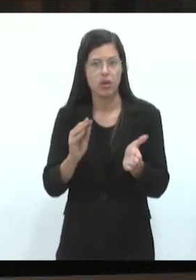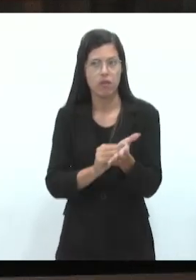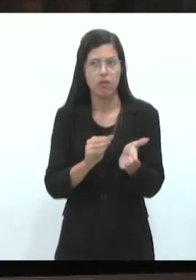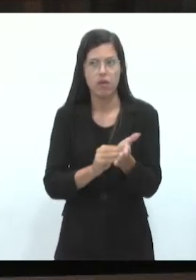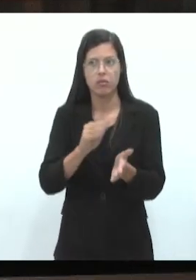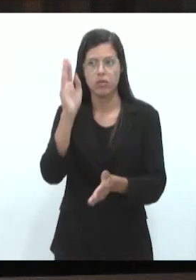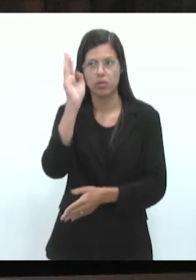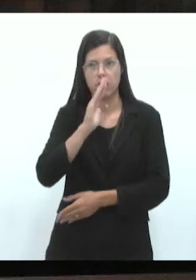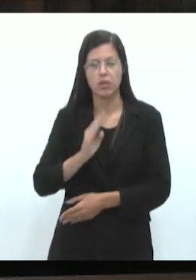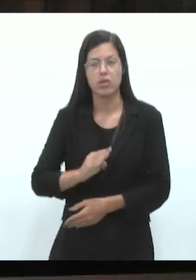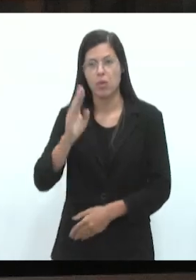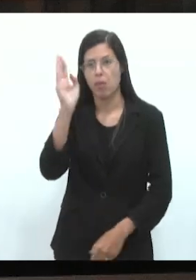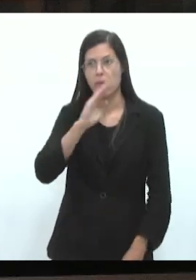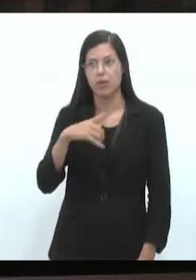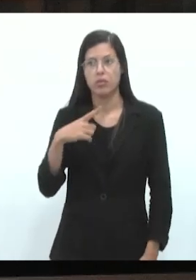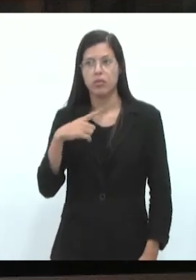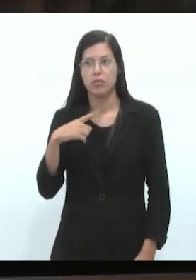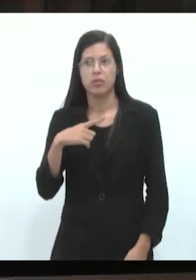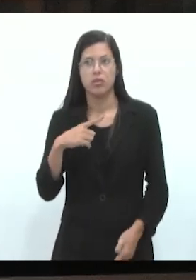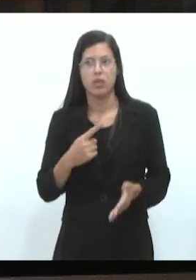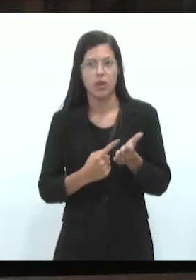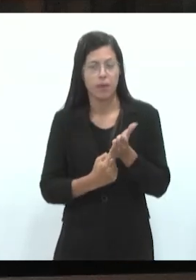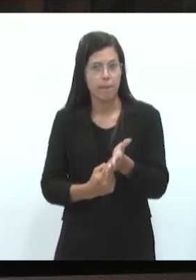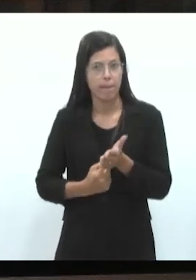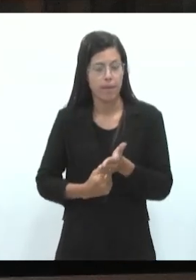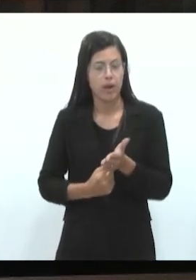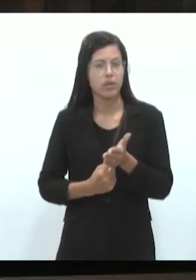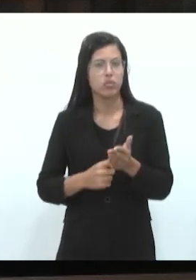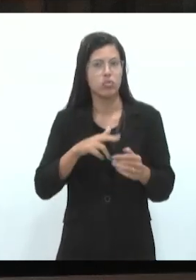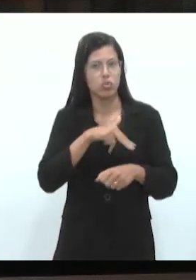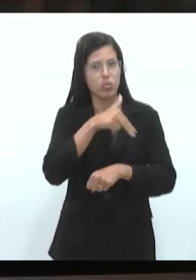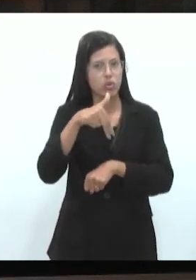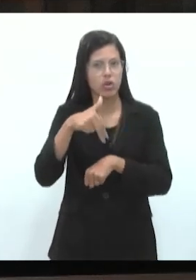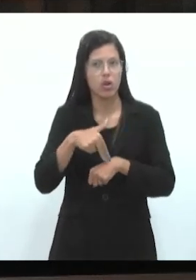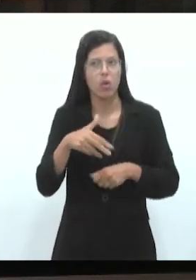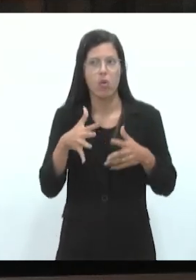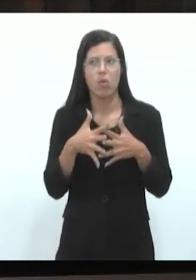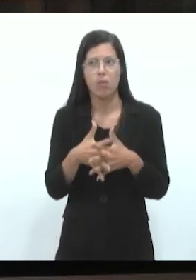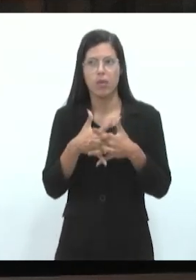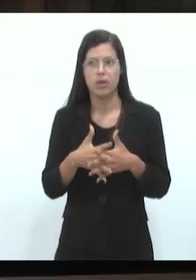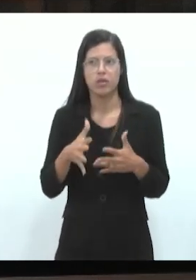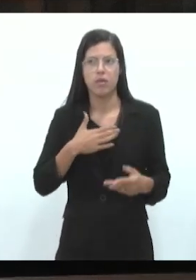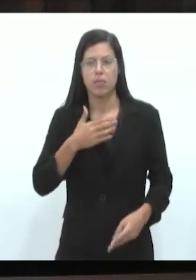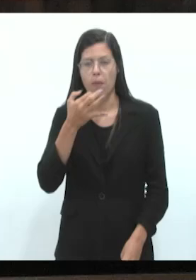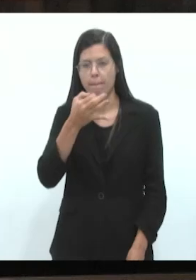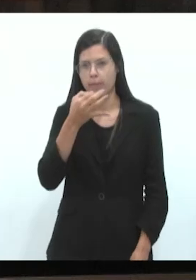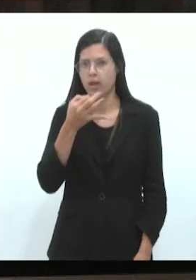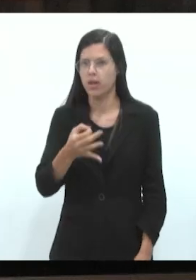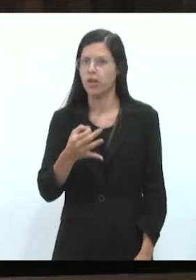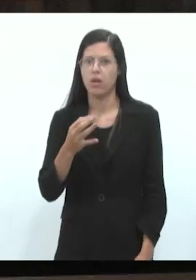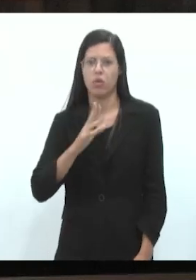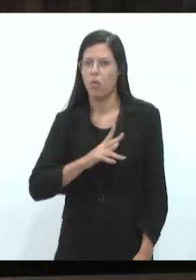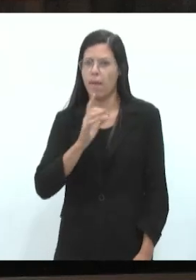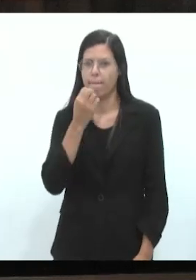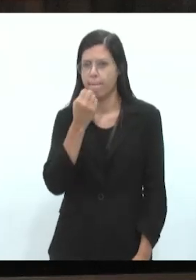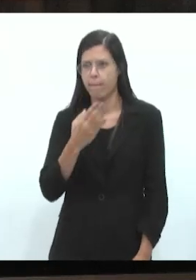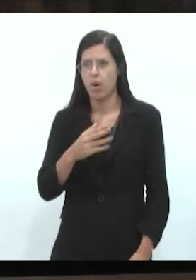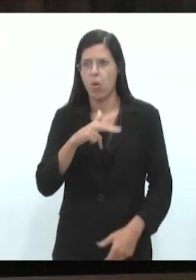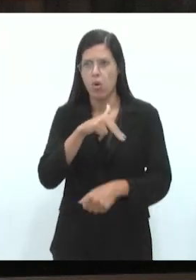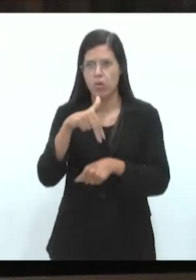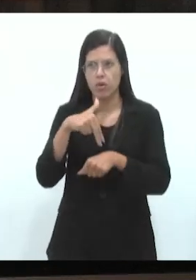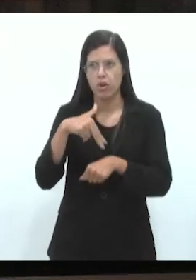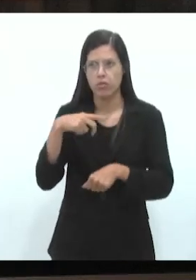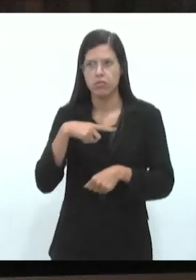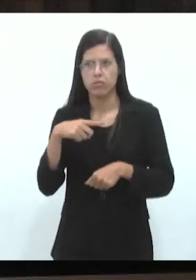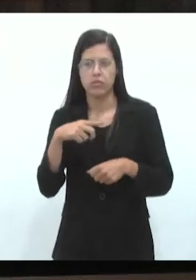Brasil. O Brasil tem um pacto federativo complexo e, inclusive, na minha opinião, mal feito. A União tem suas tarefas,